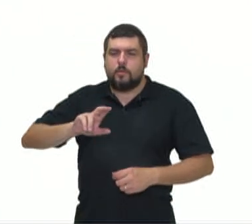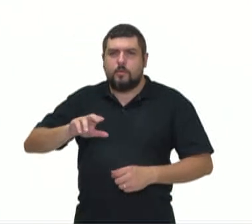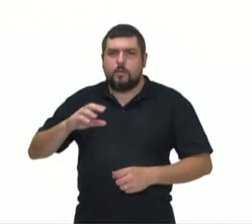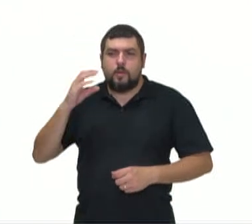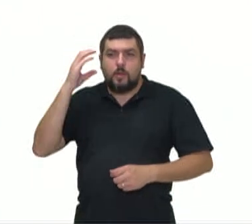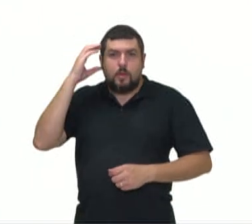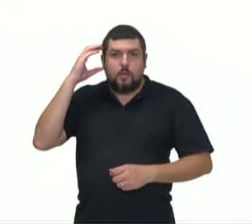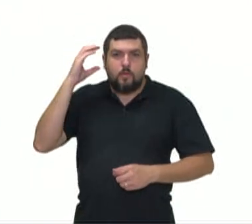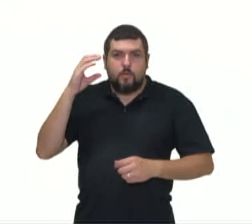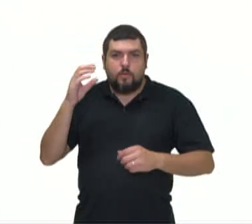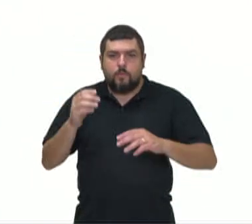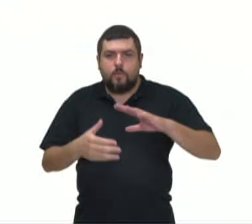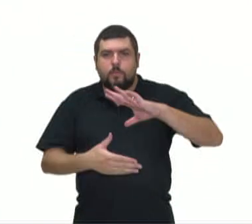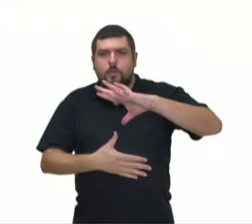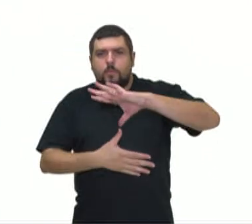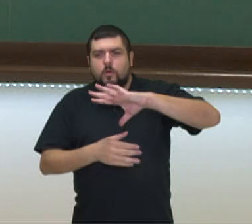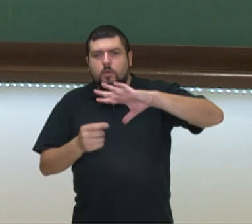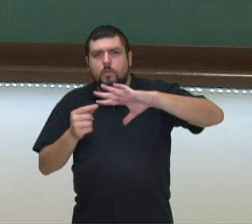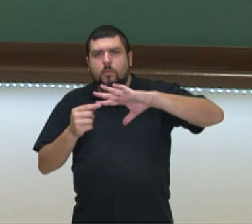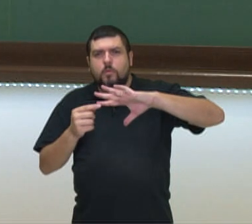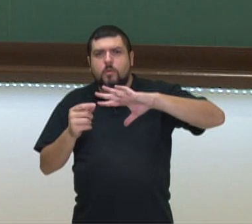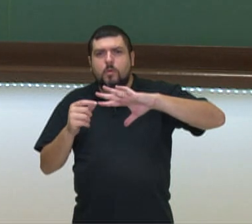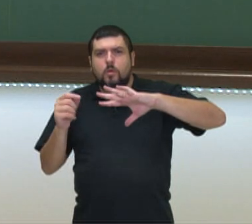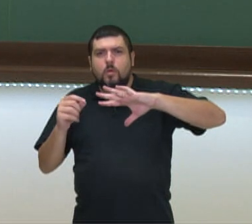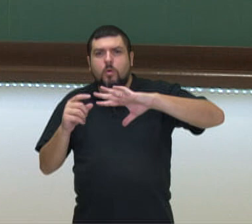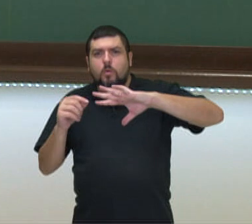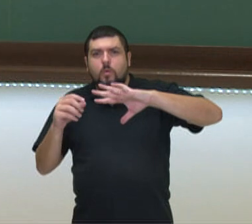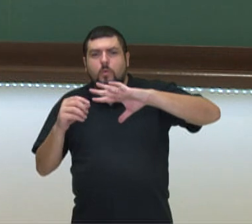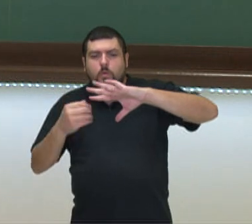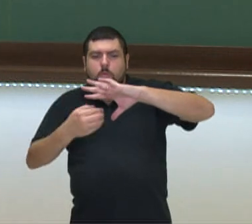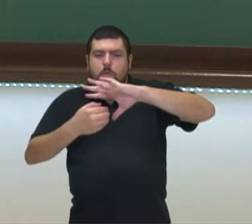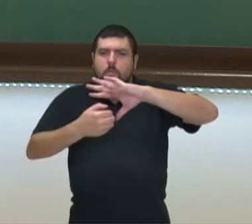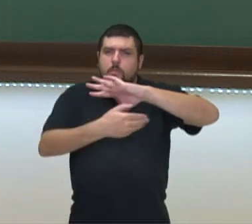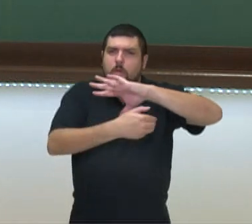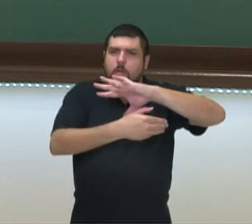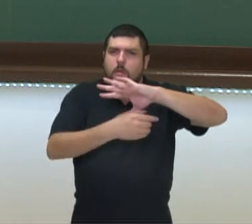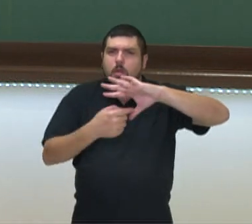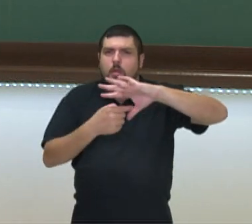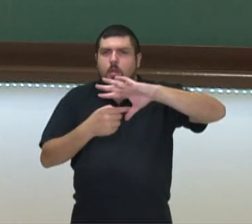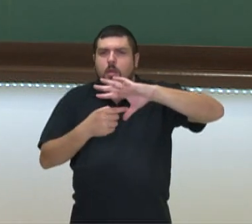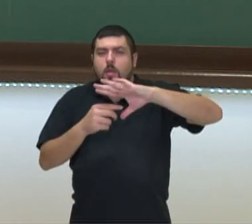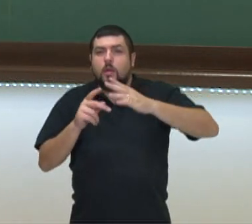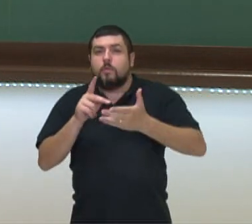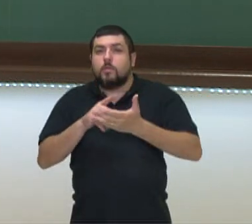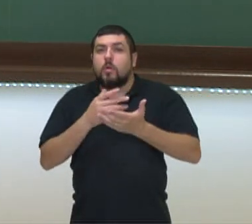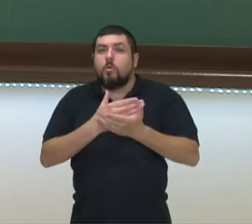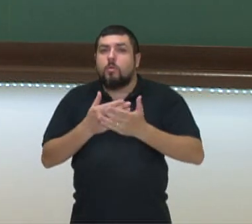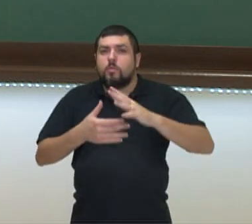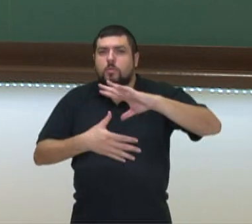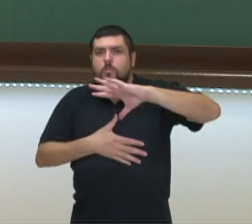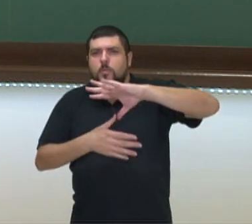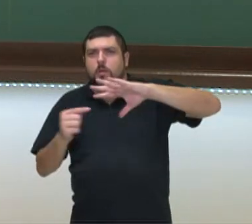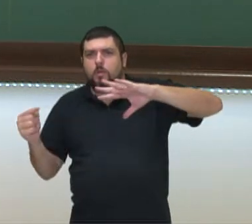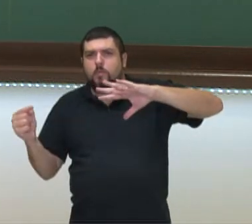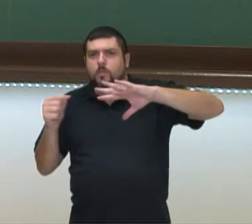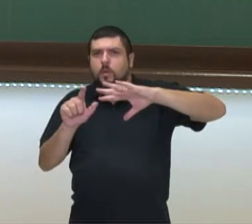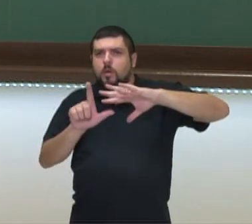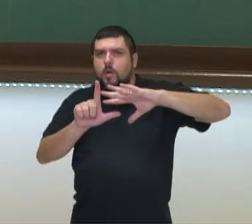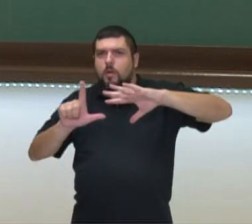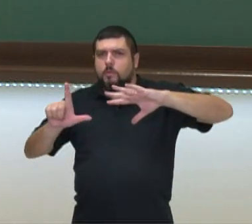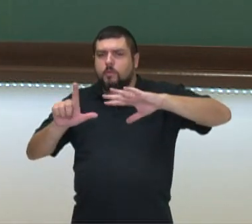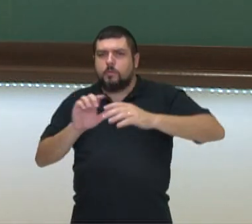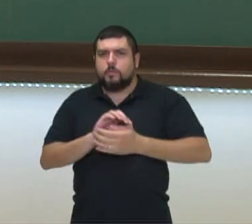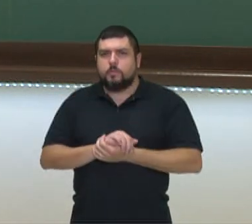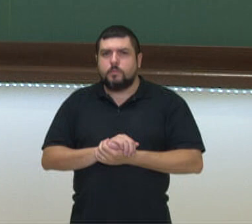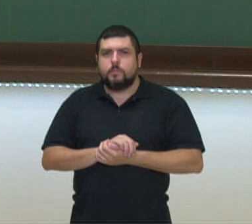Oceano Pacífico, costa oeste, e a colonização se deu na costa leste, né? Banhada pelo Oceano Atlântico. E ele vai sim